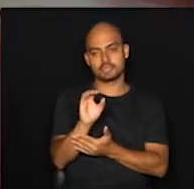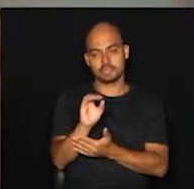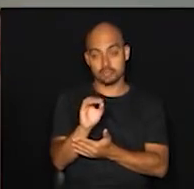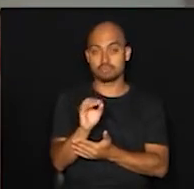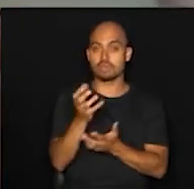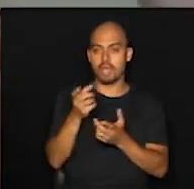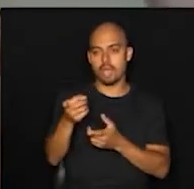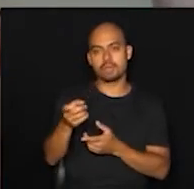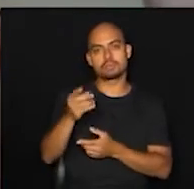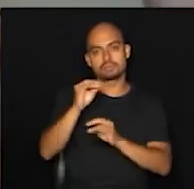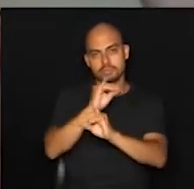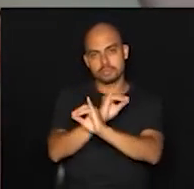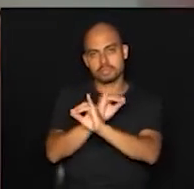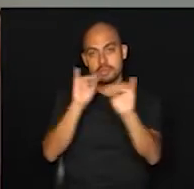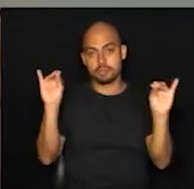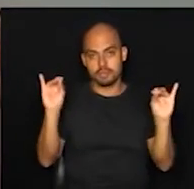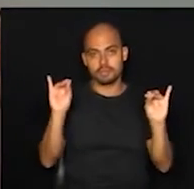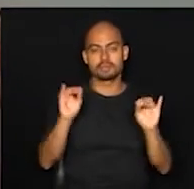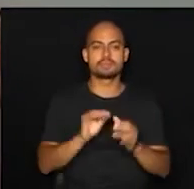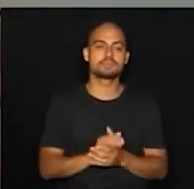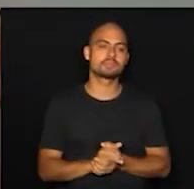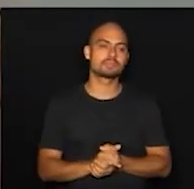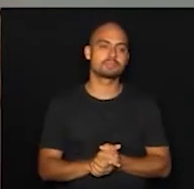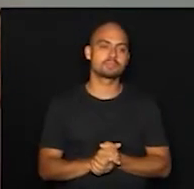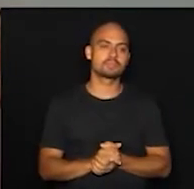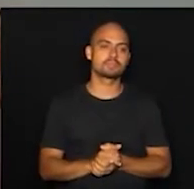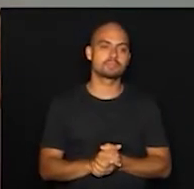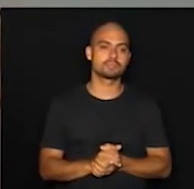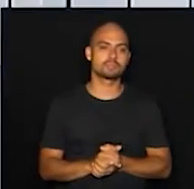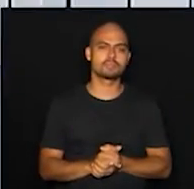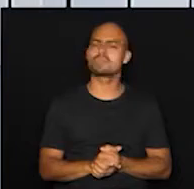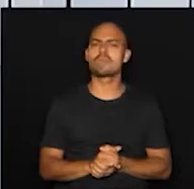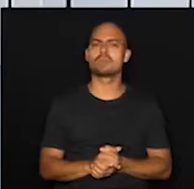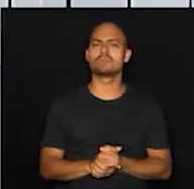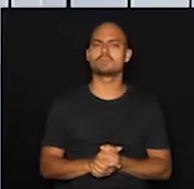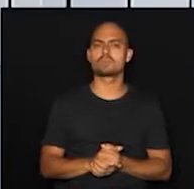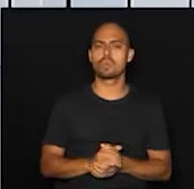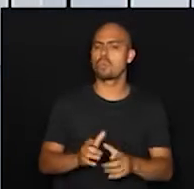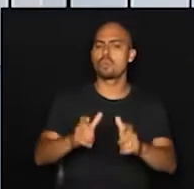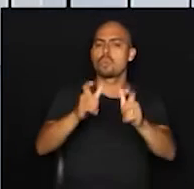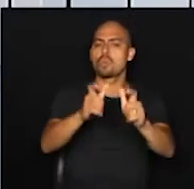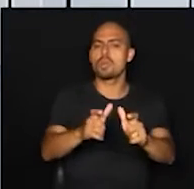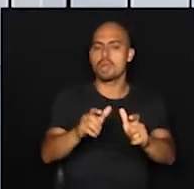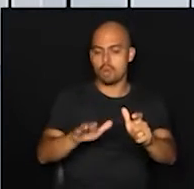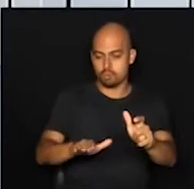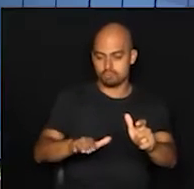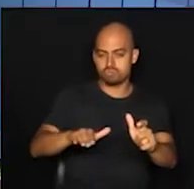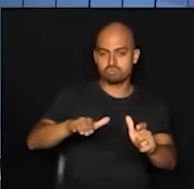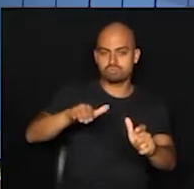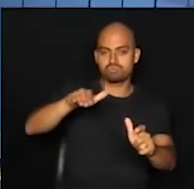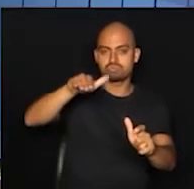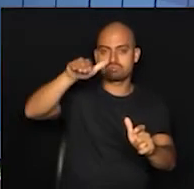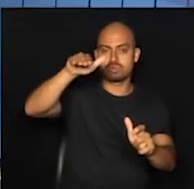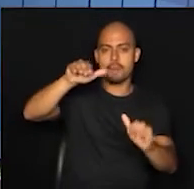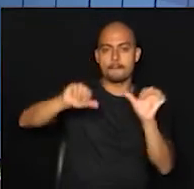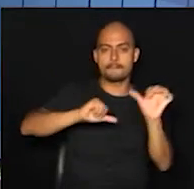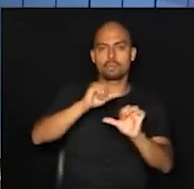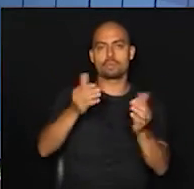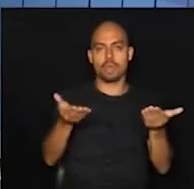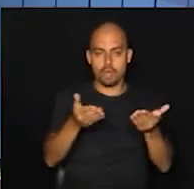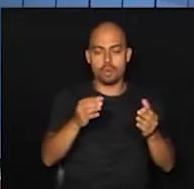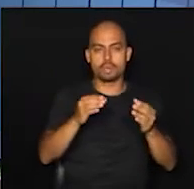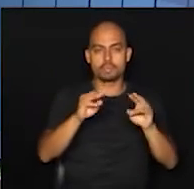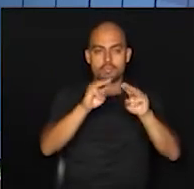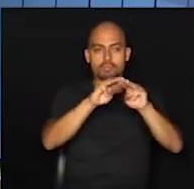é imensa, é imensa. Né? E o local onde ela cresceu tinha sido transformado, né, no Museu Nacional, aí no